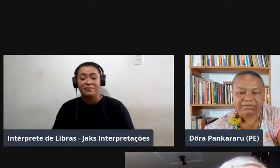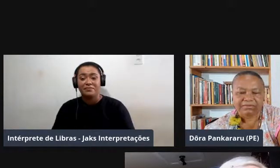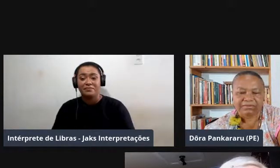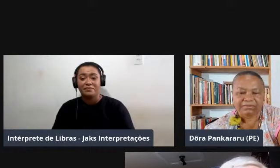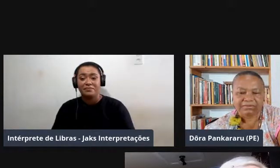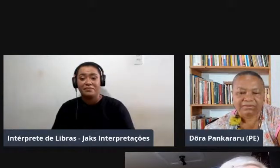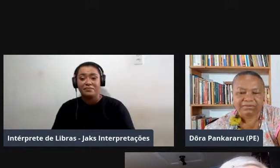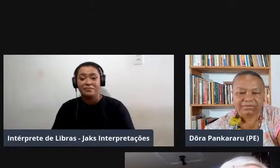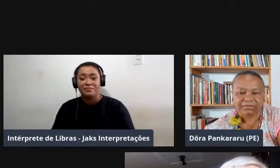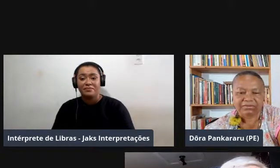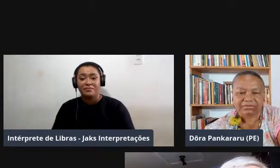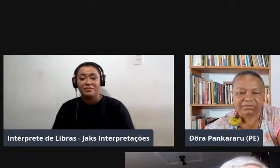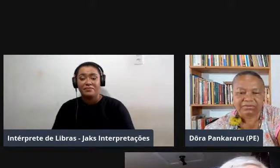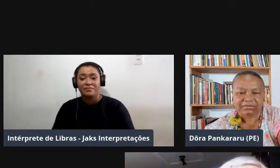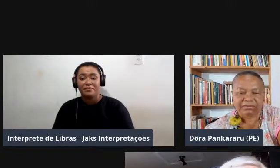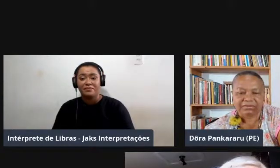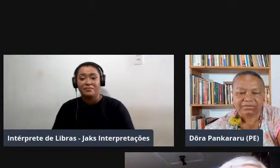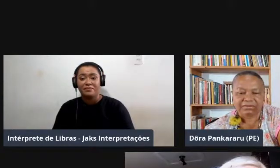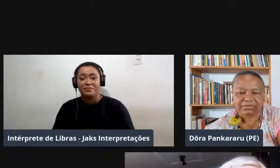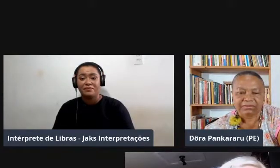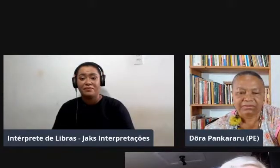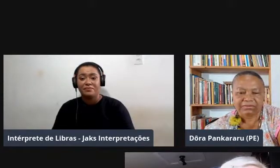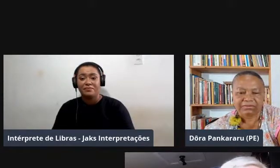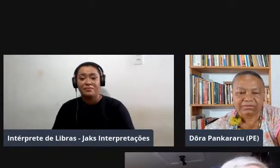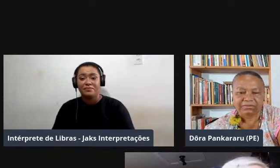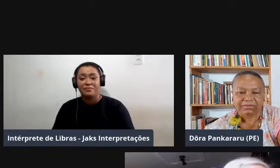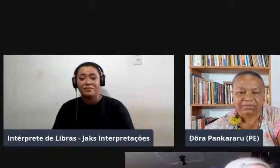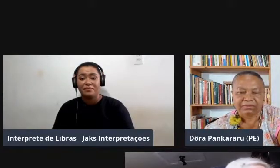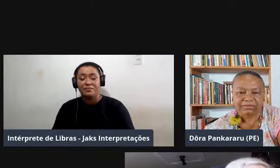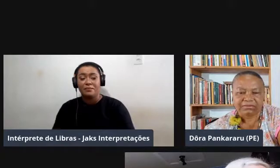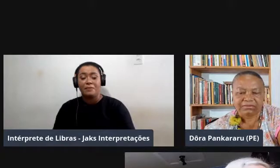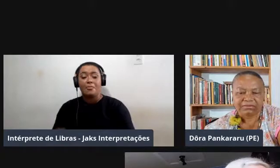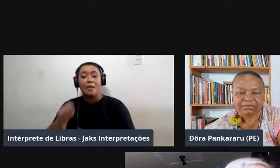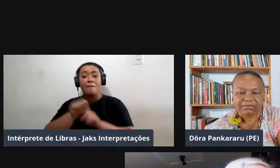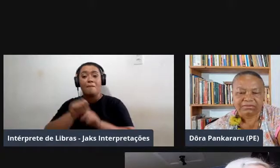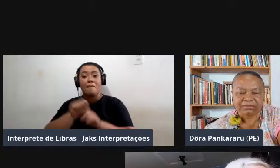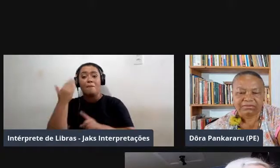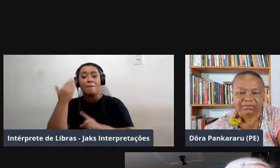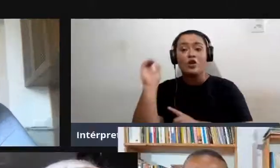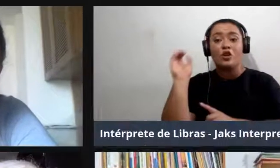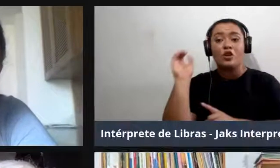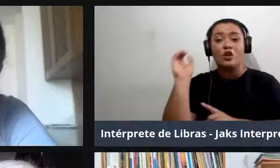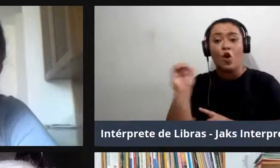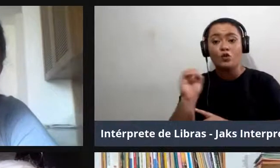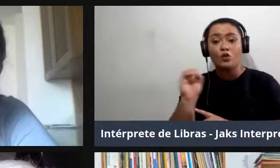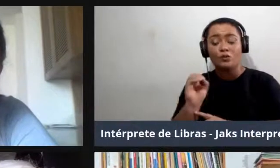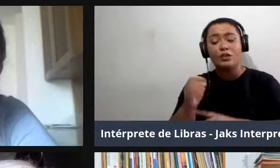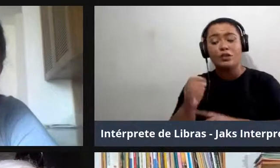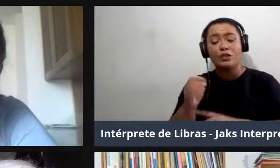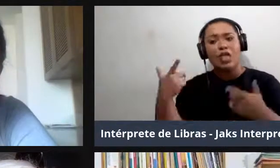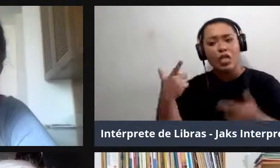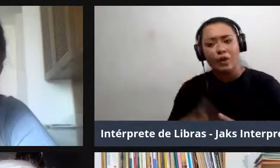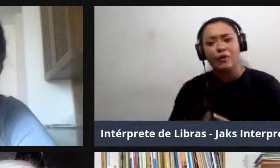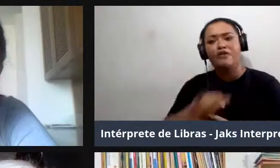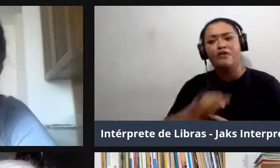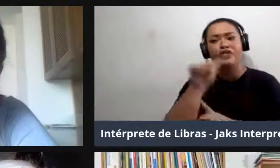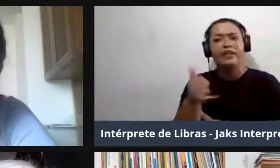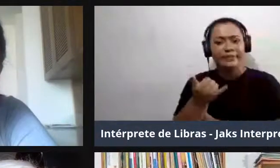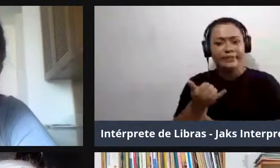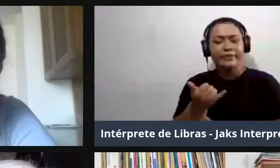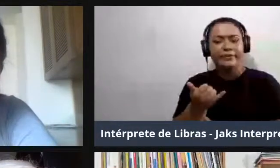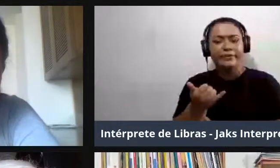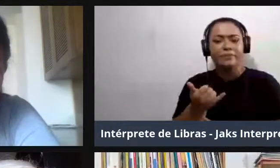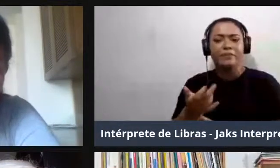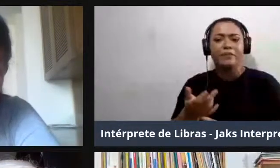Me peguei mês de outubro, mês de janeiro outra vez. Aí eu meu, fiz remédio e fiquei boa. Eu